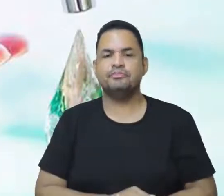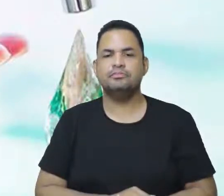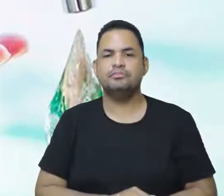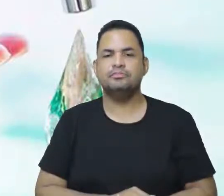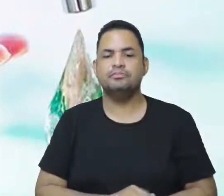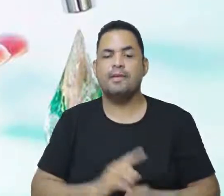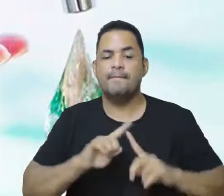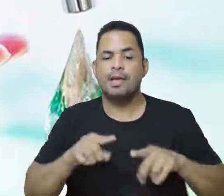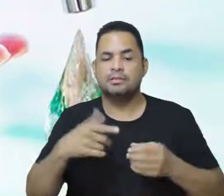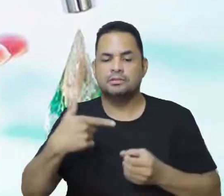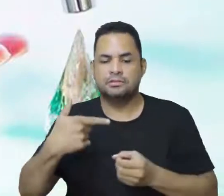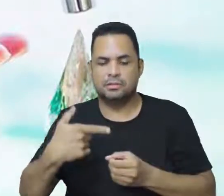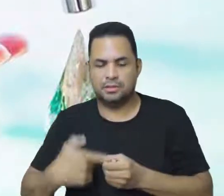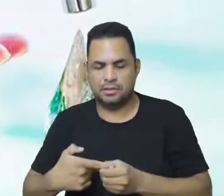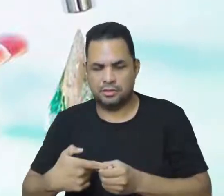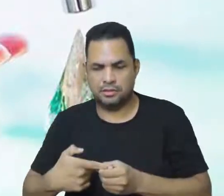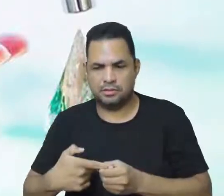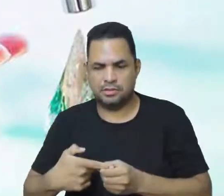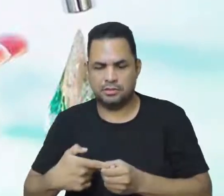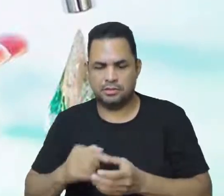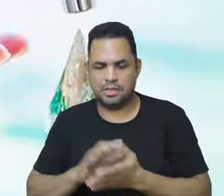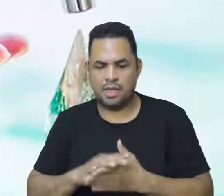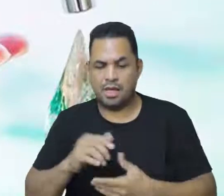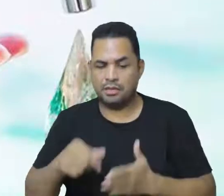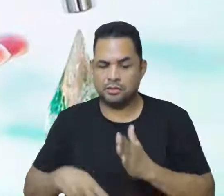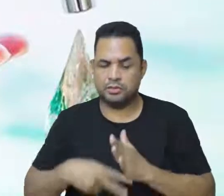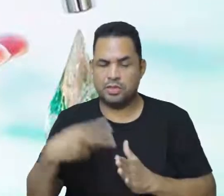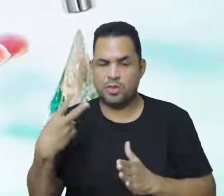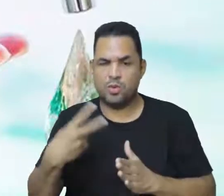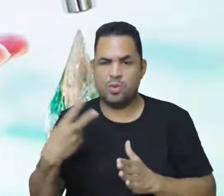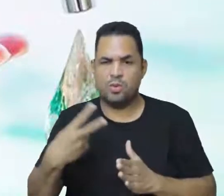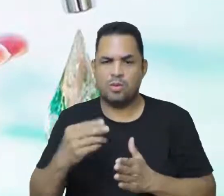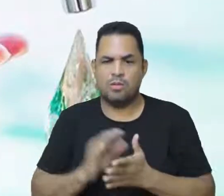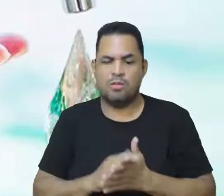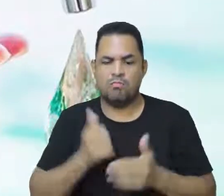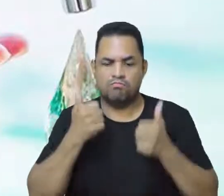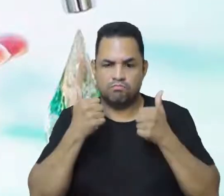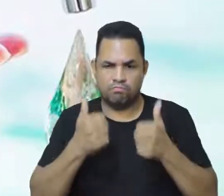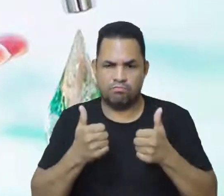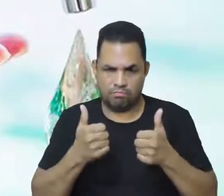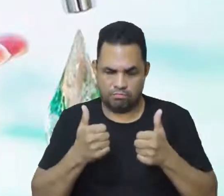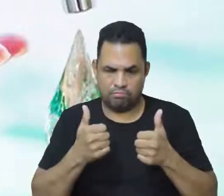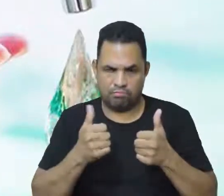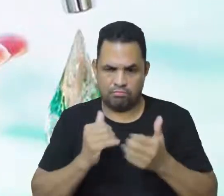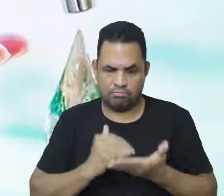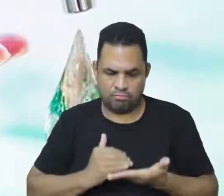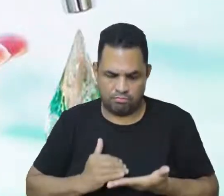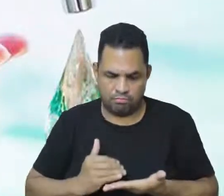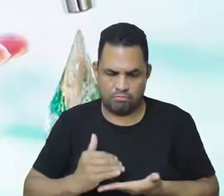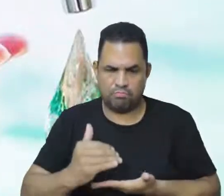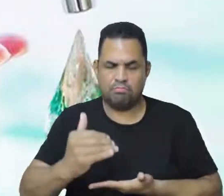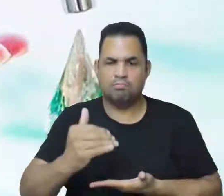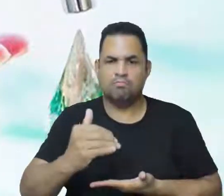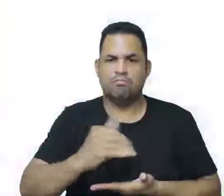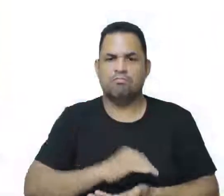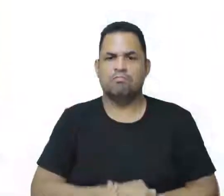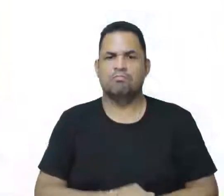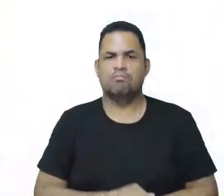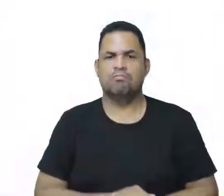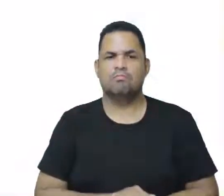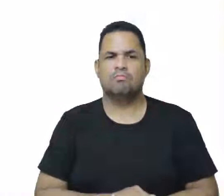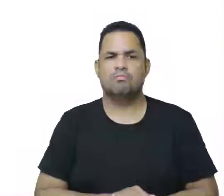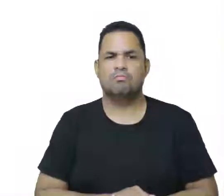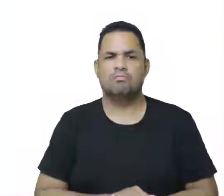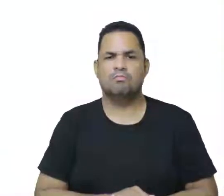Mas a gasolina é secundário. Beleza? Seguimos em frente, que atrás vem gente.